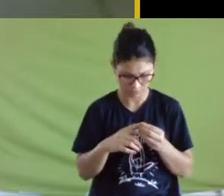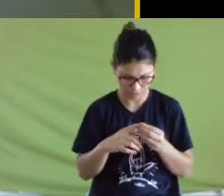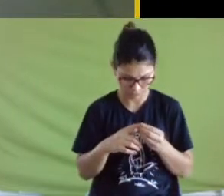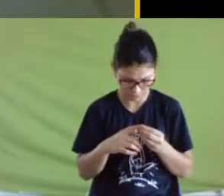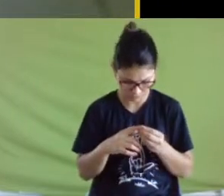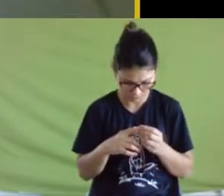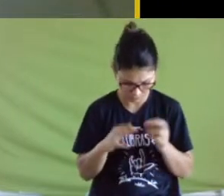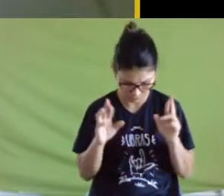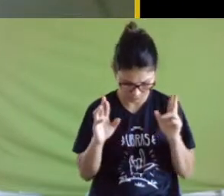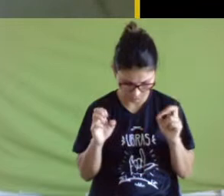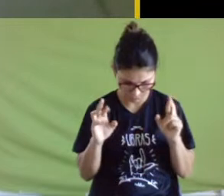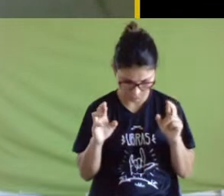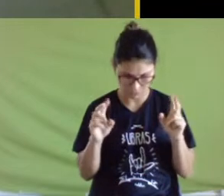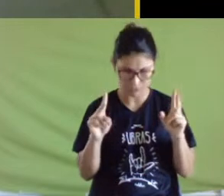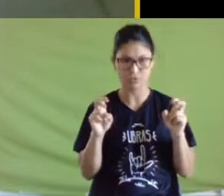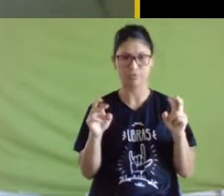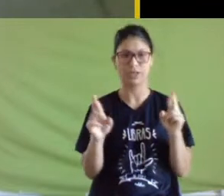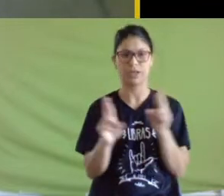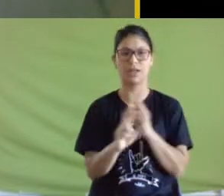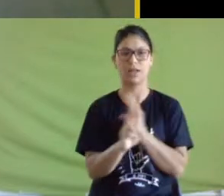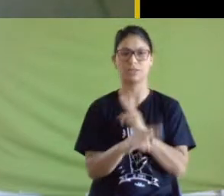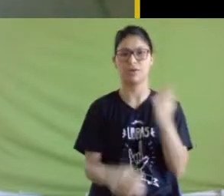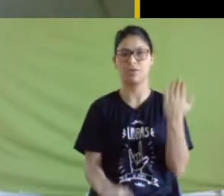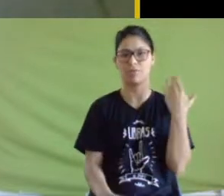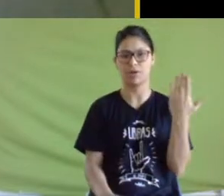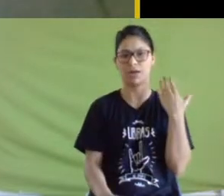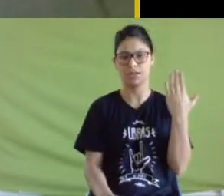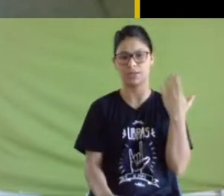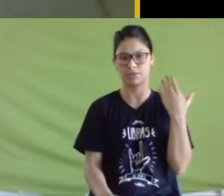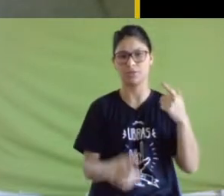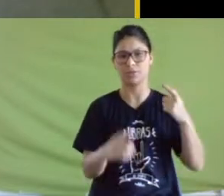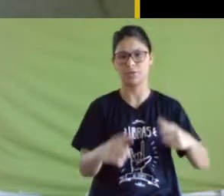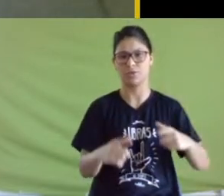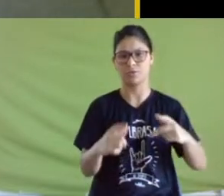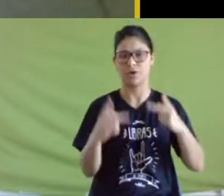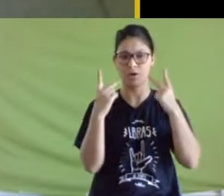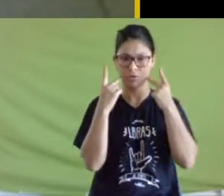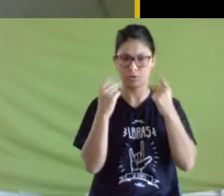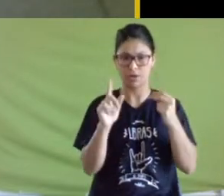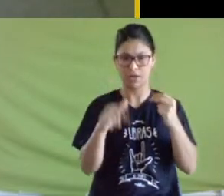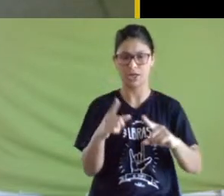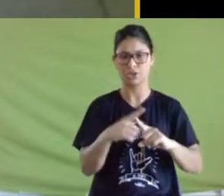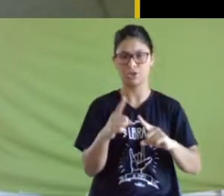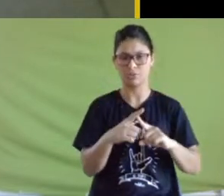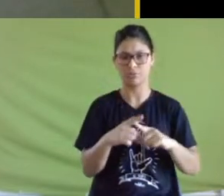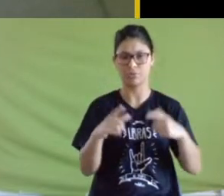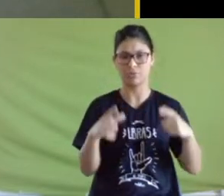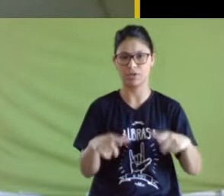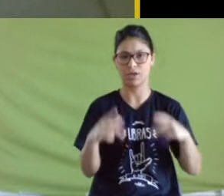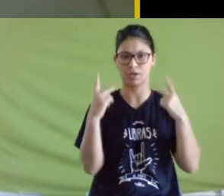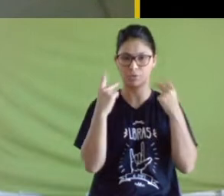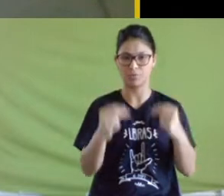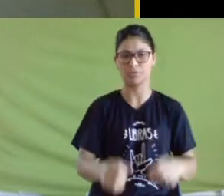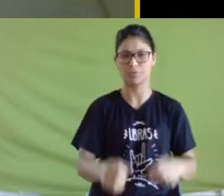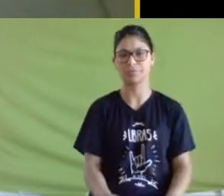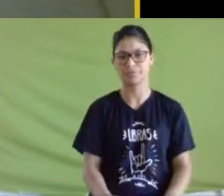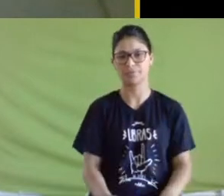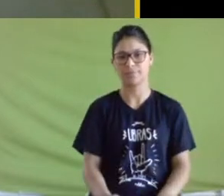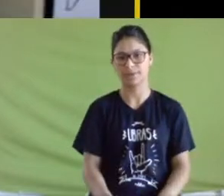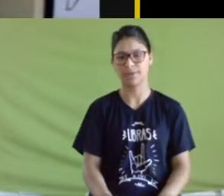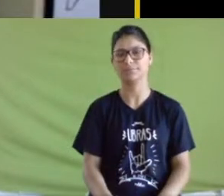sobre a relação com o passado. O passado como um lugar melhor é um tipo de lugar comum? É,